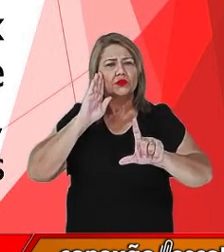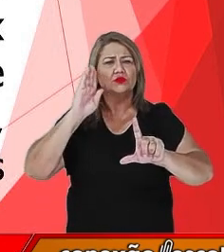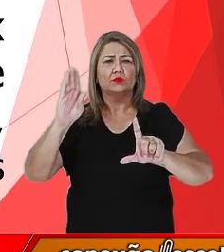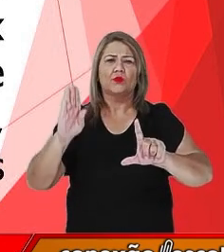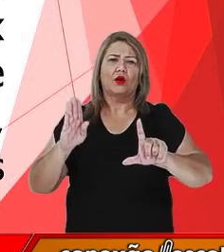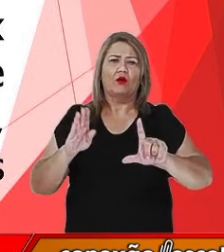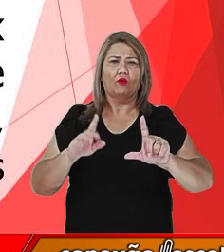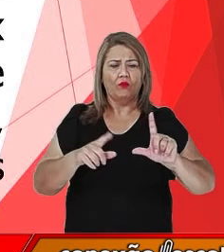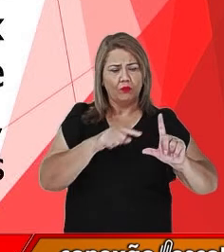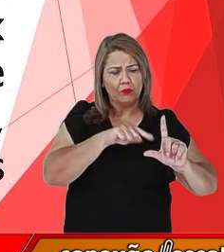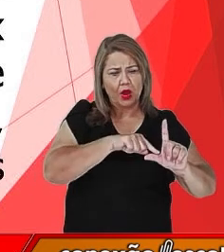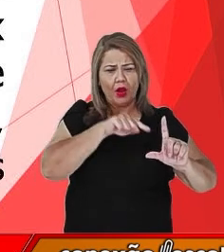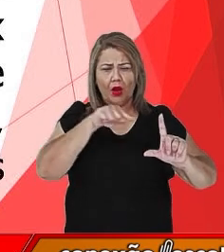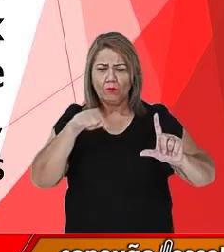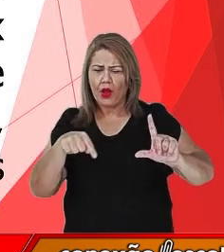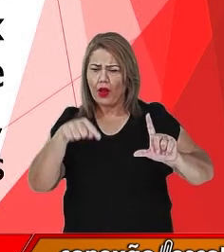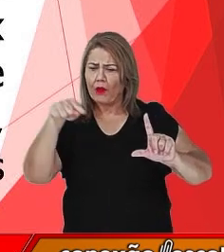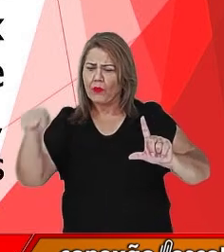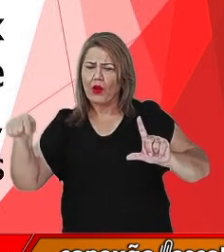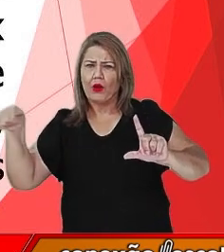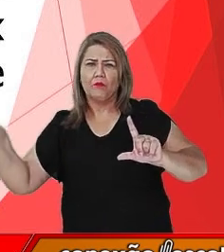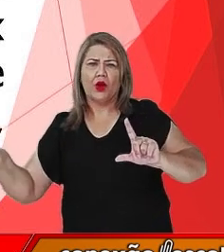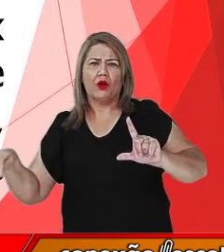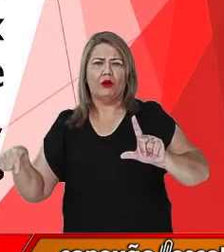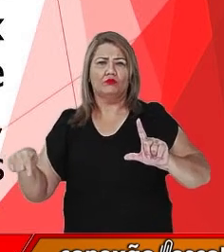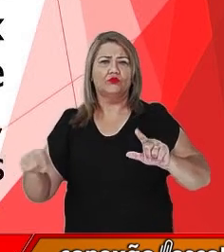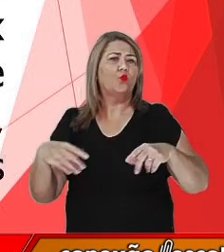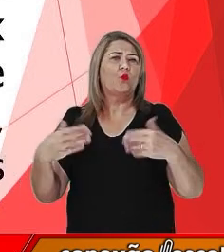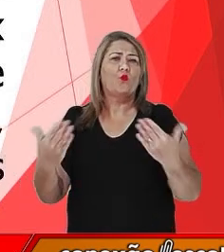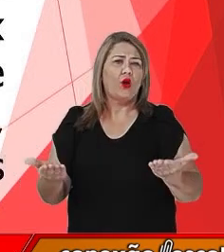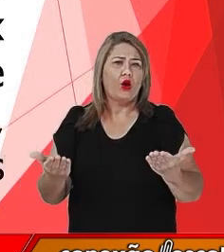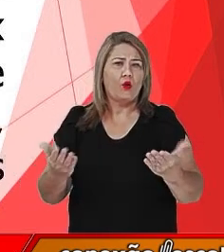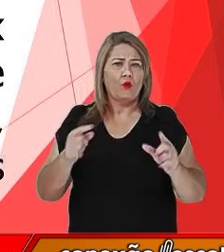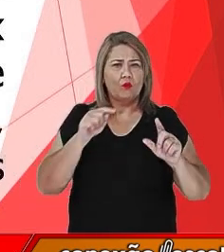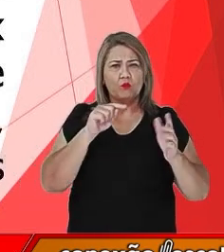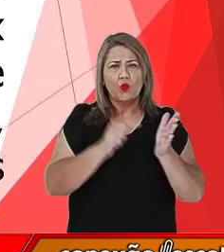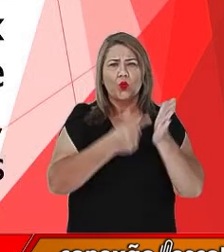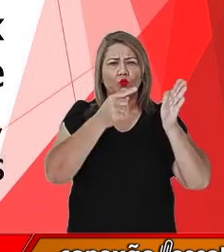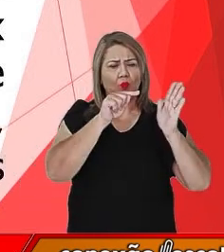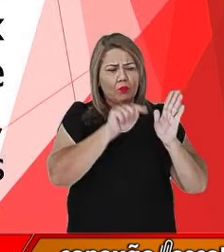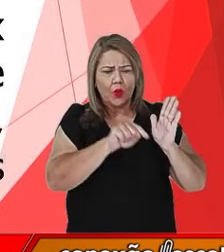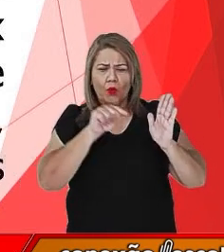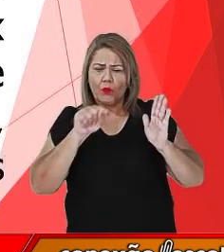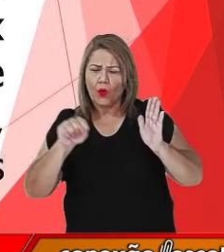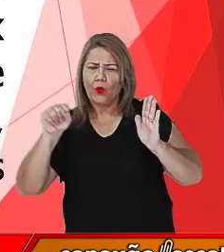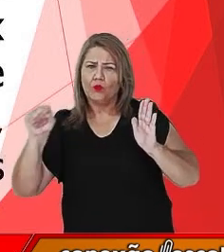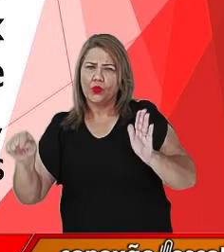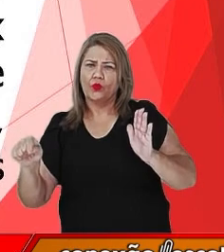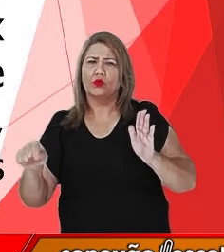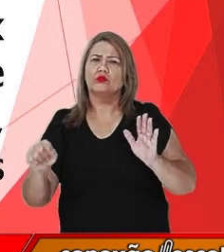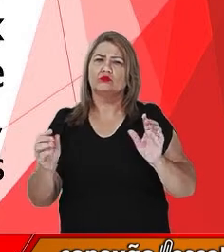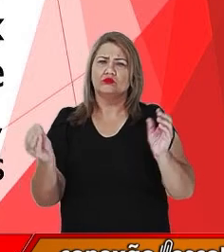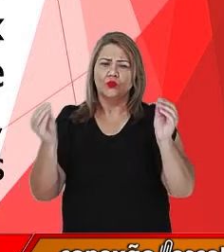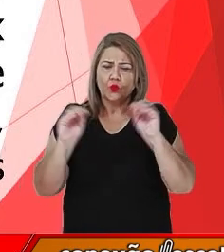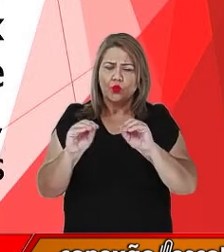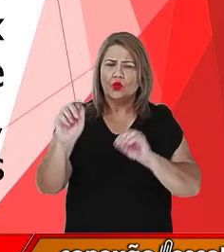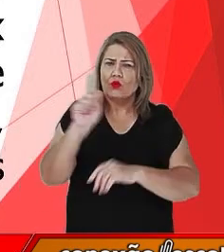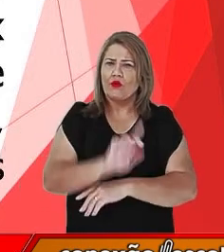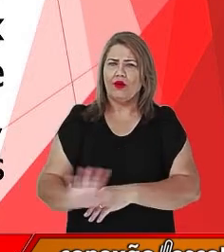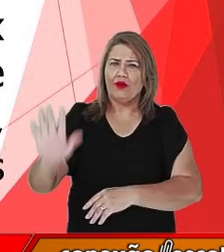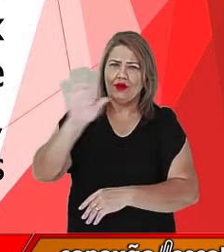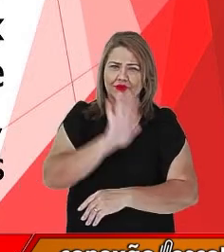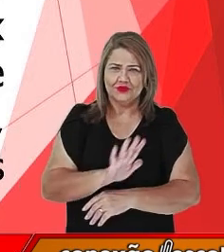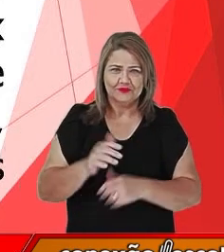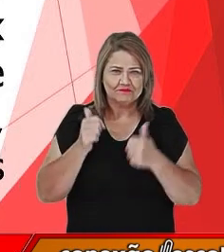de integração entre os modais. Quais pontos de integração a gente pode aí construir aqui no nosso